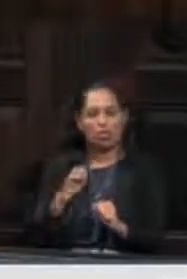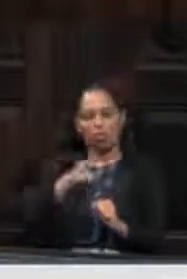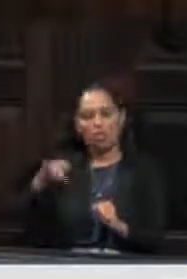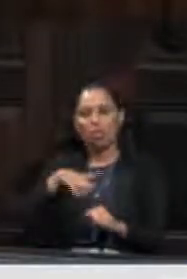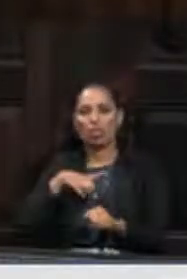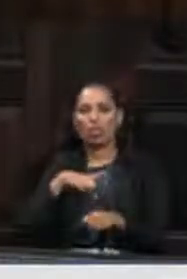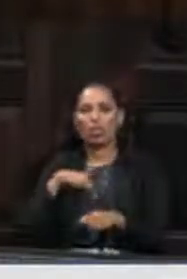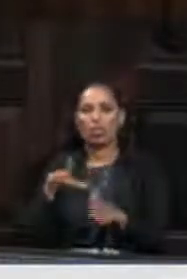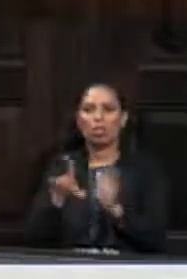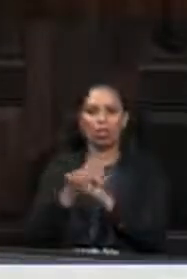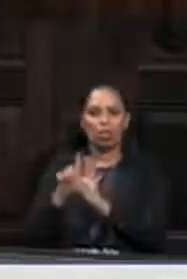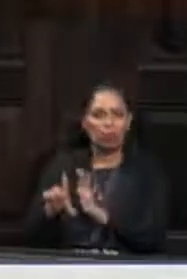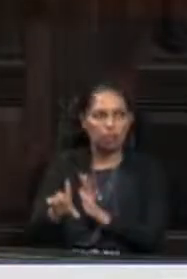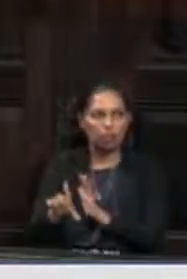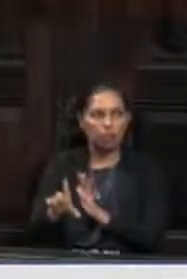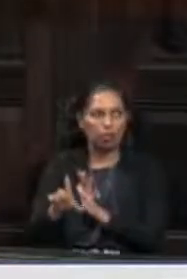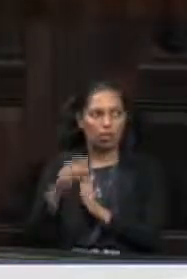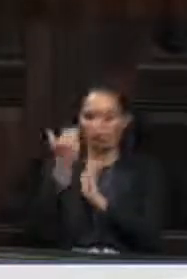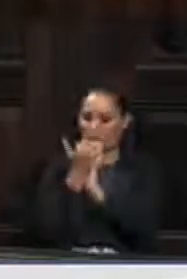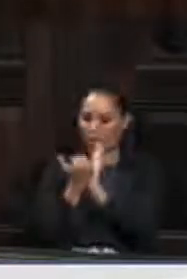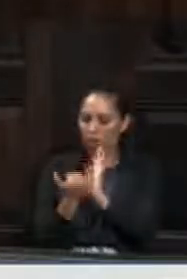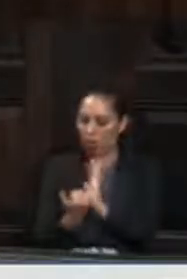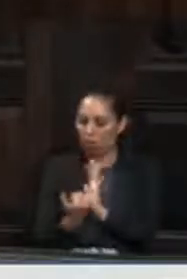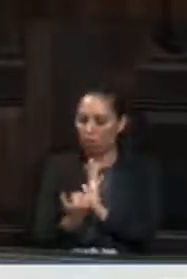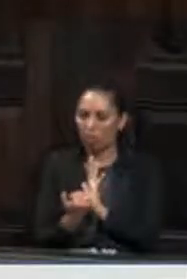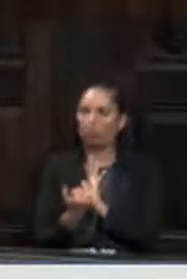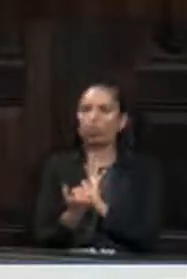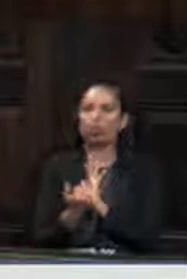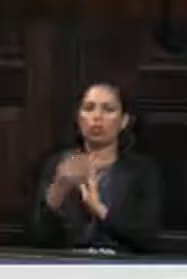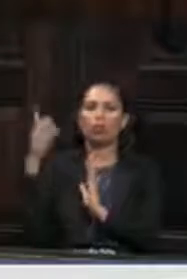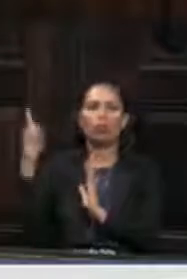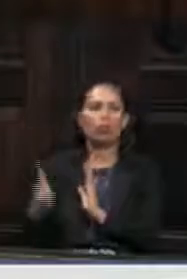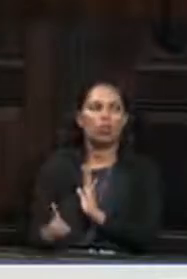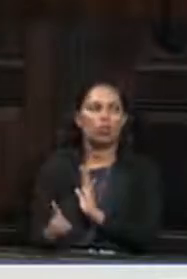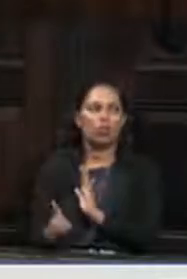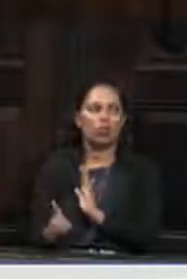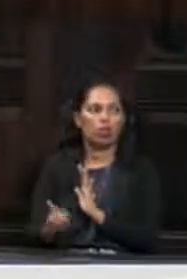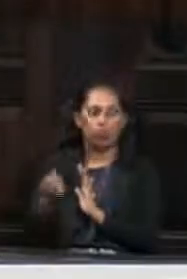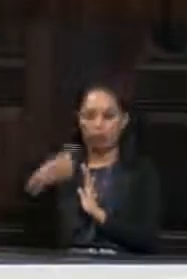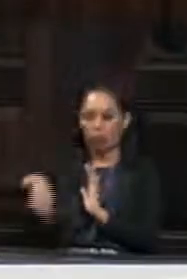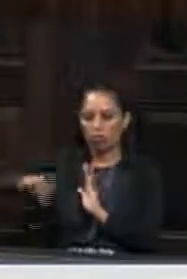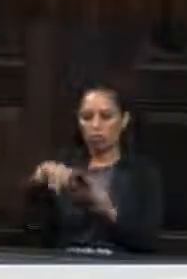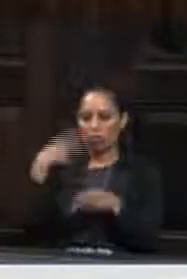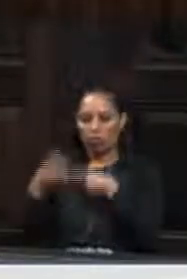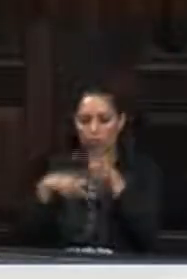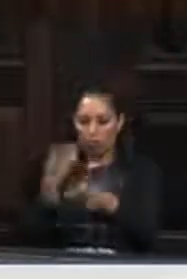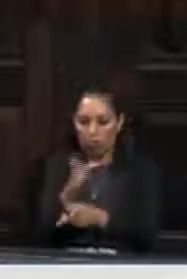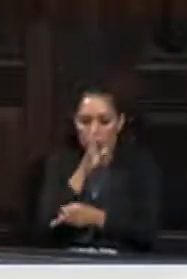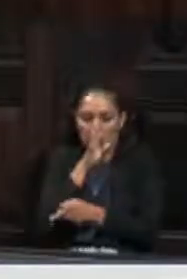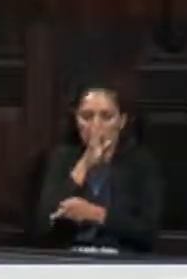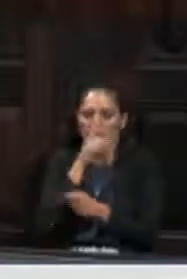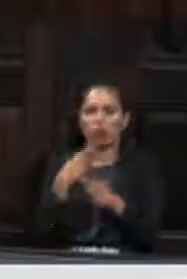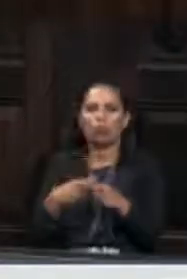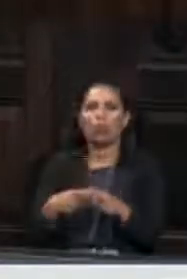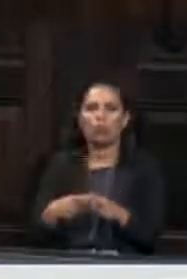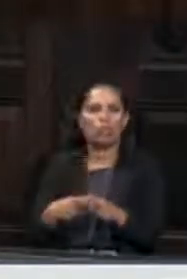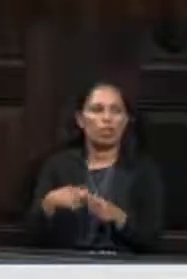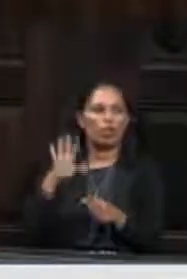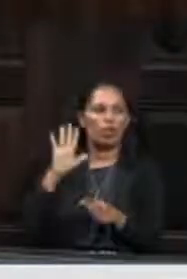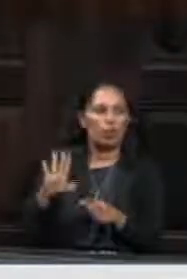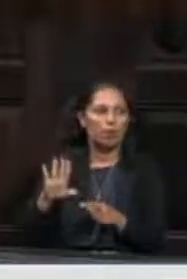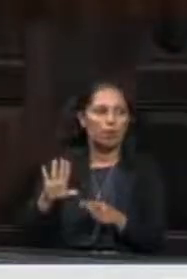constitucional, quanto à regulação e materialização de determinados direitos, não há que se falar em omissão, mas sim